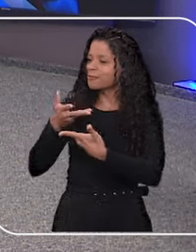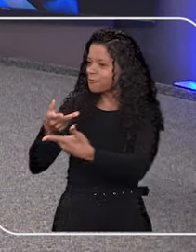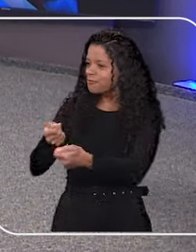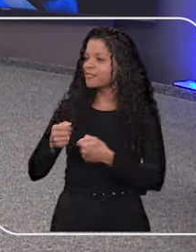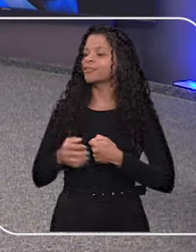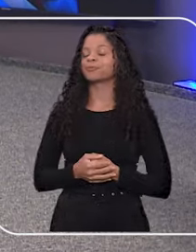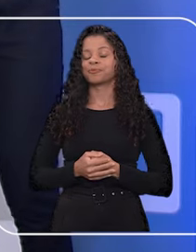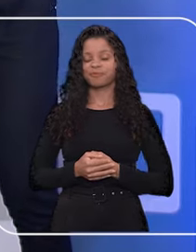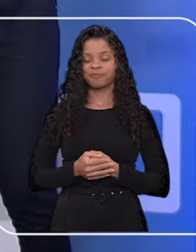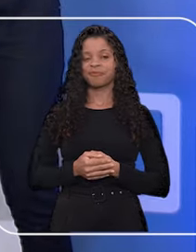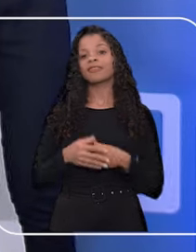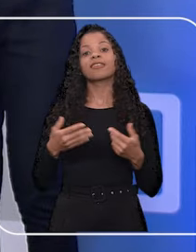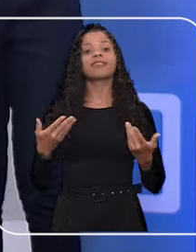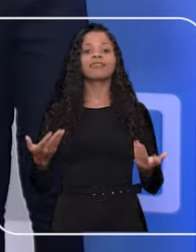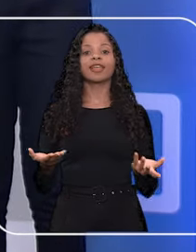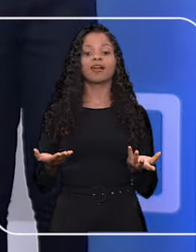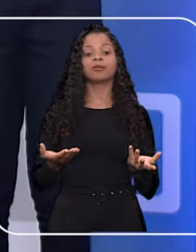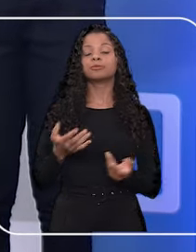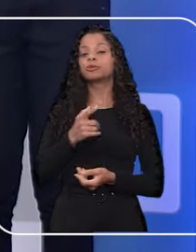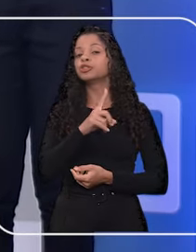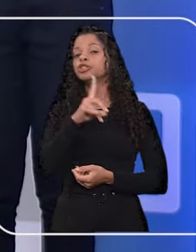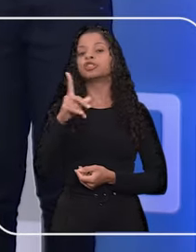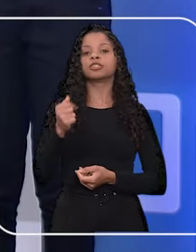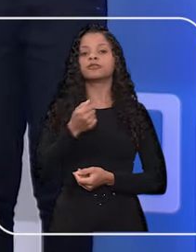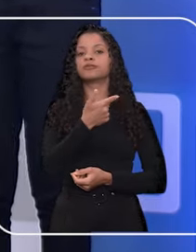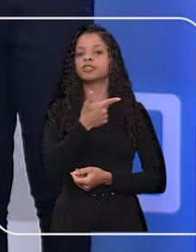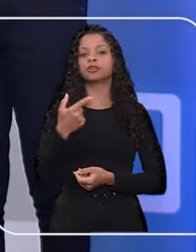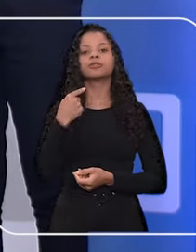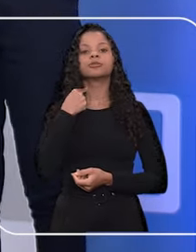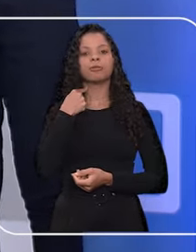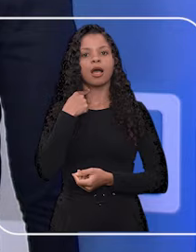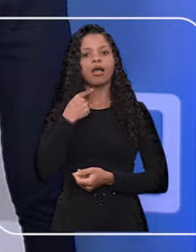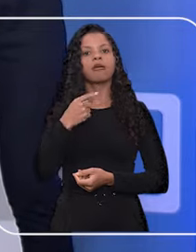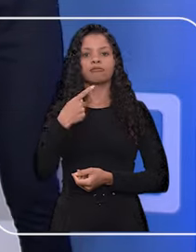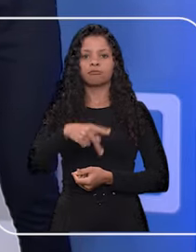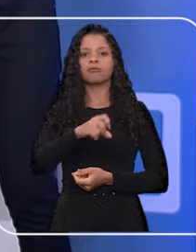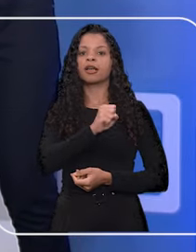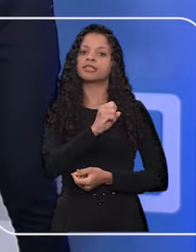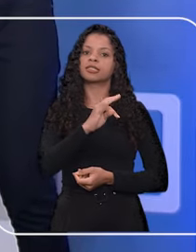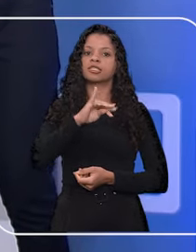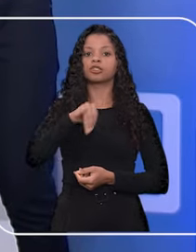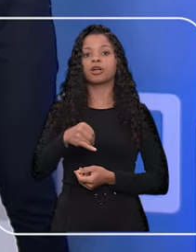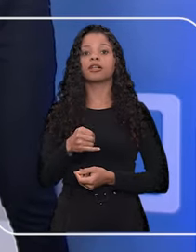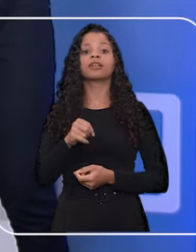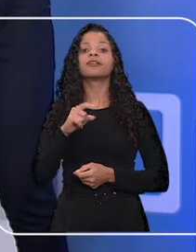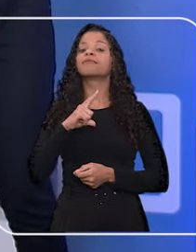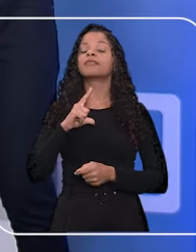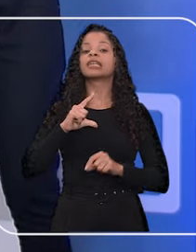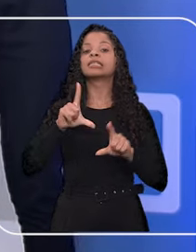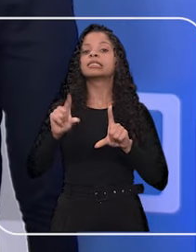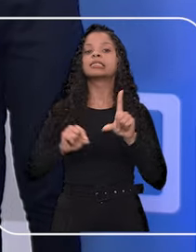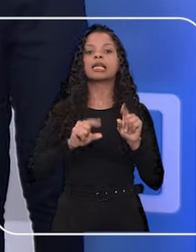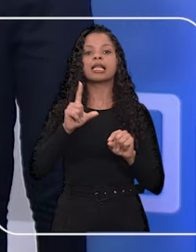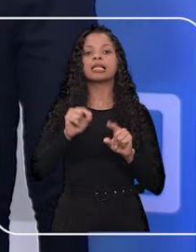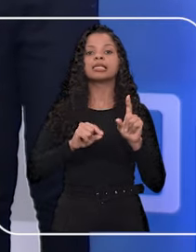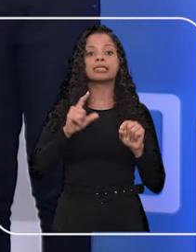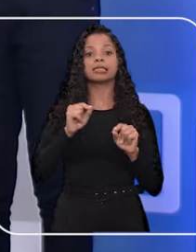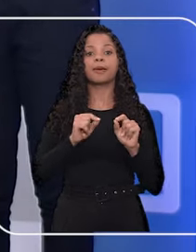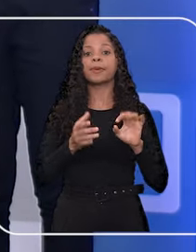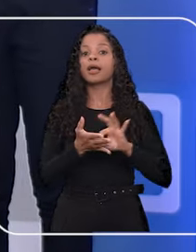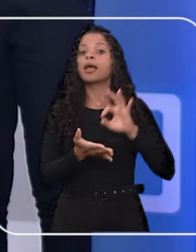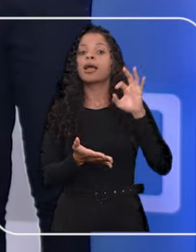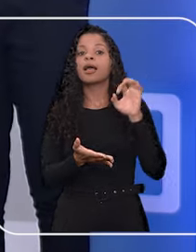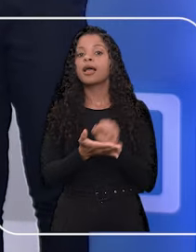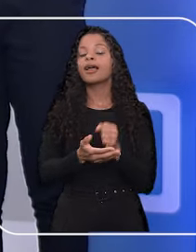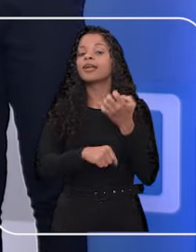pelo convite Então no próximo dia 22 de Maio o STJ vai fazer um processo seletivo para cadastro de